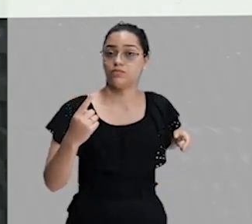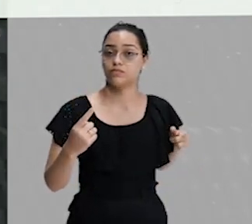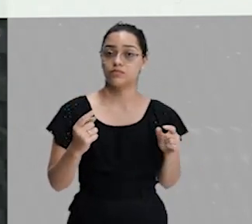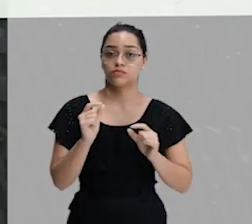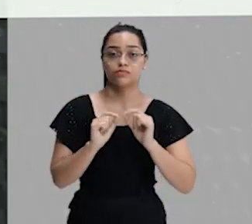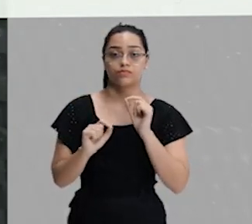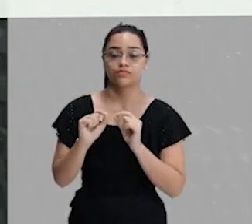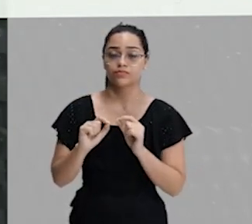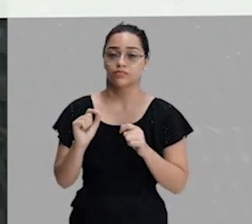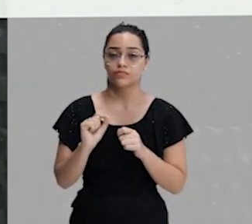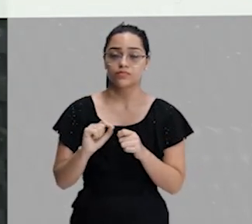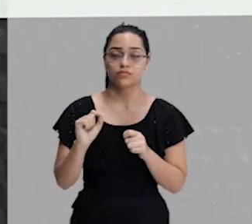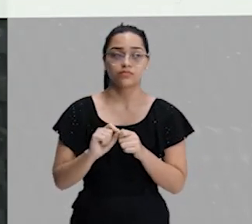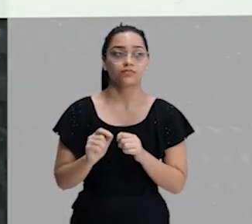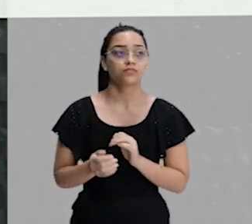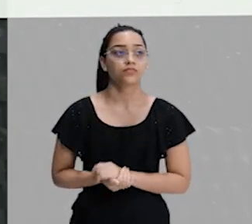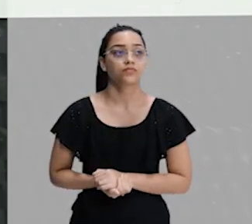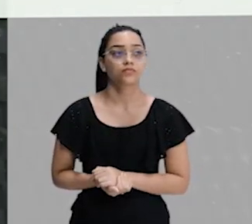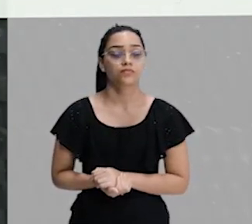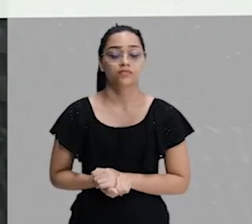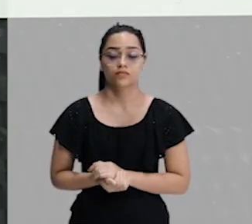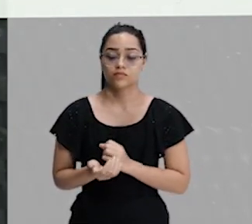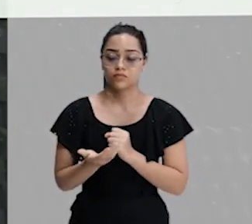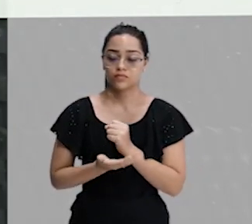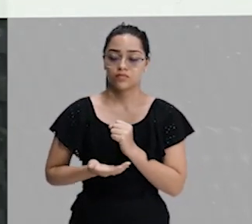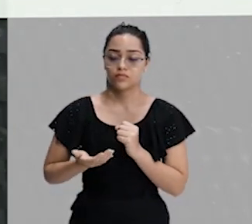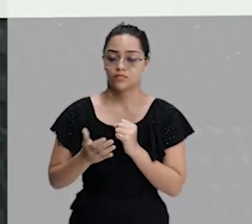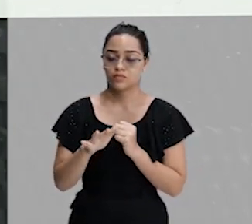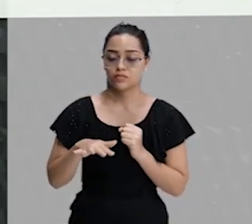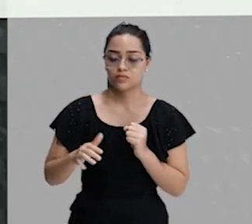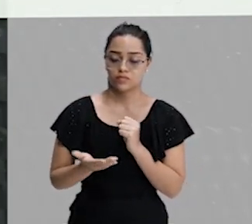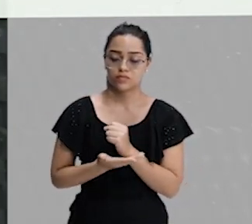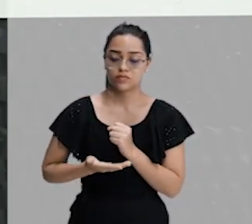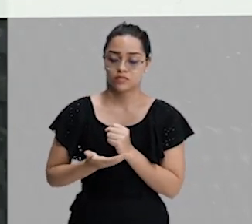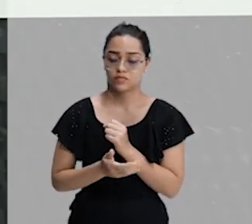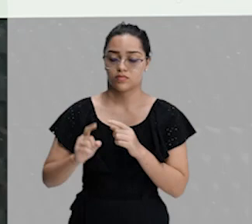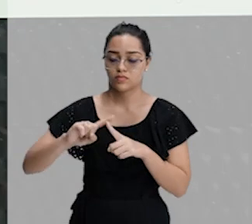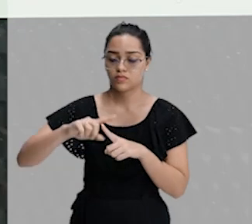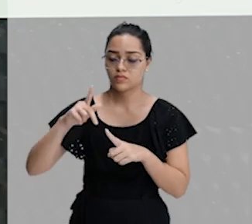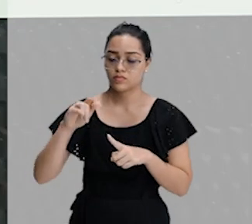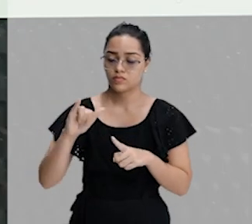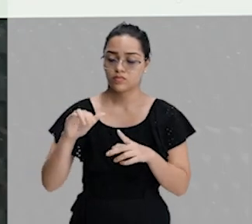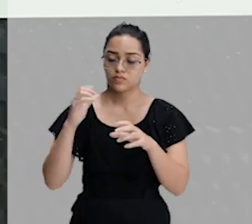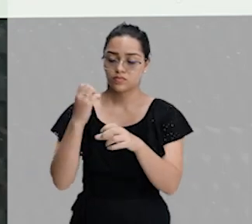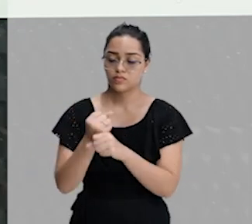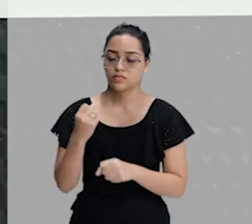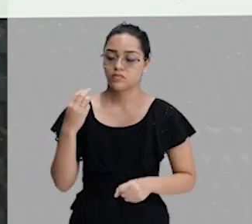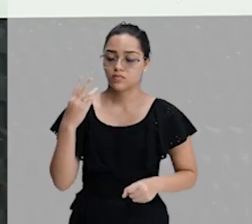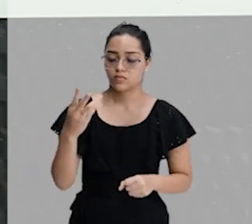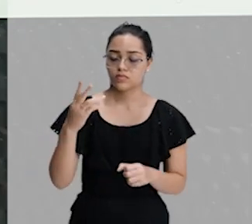vai acontecer aqui? Base, a área da base vai ser igual a π, que é 3,